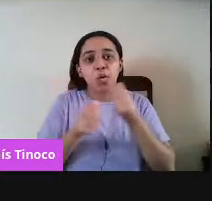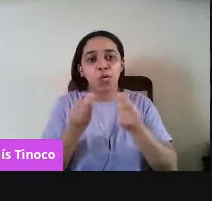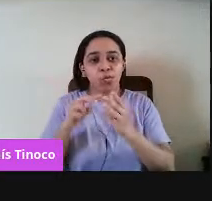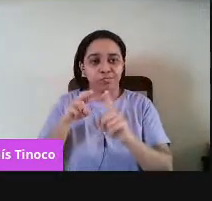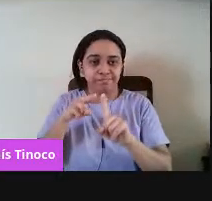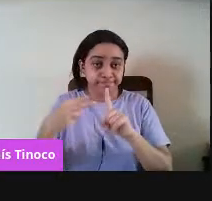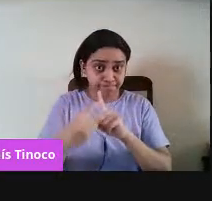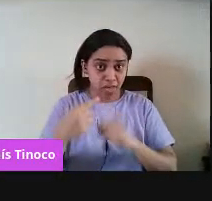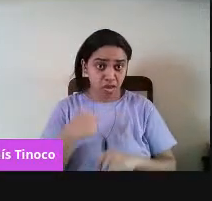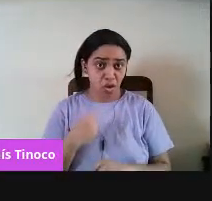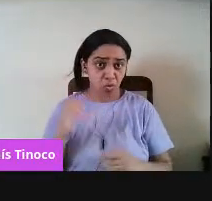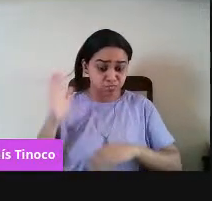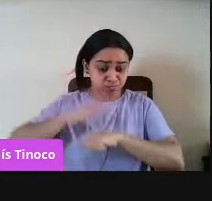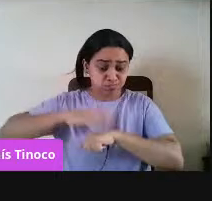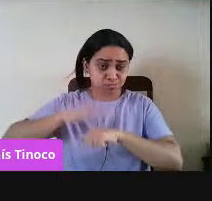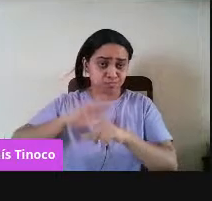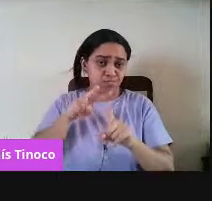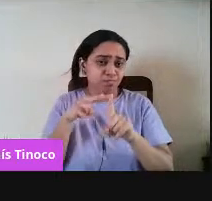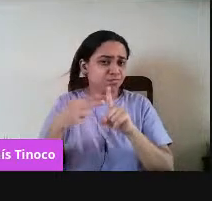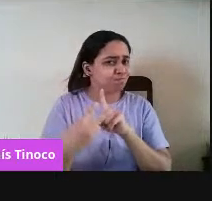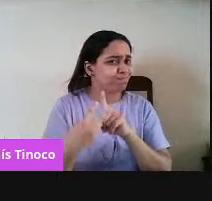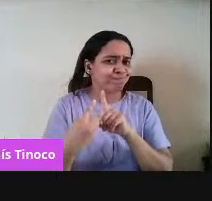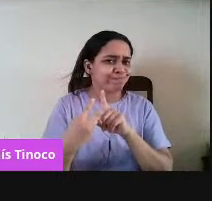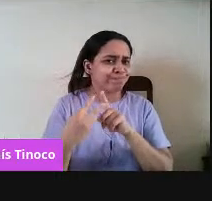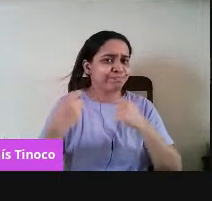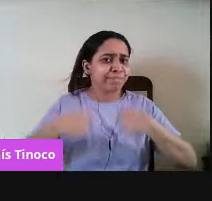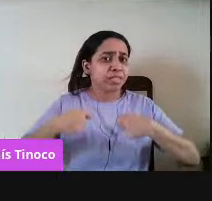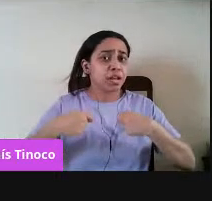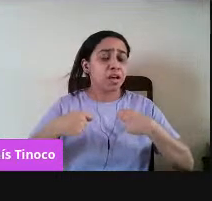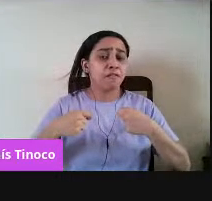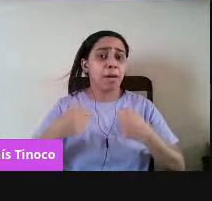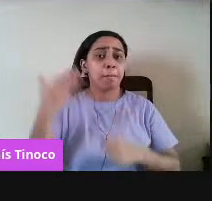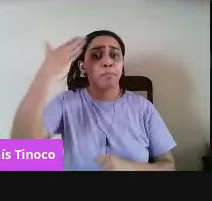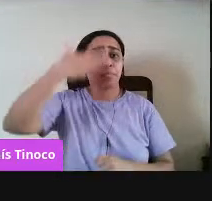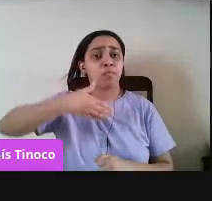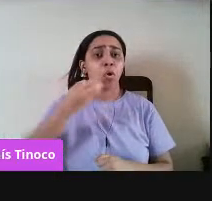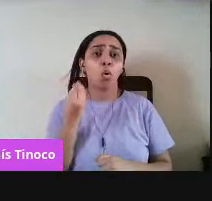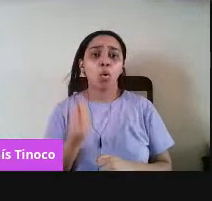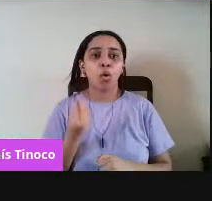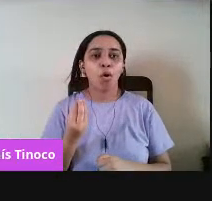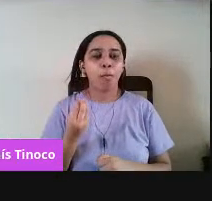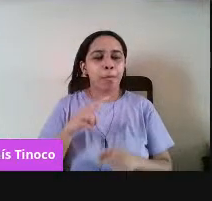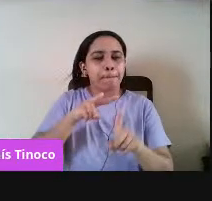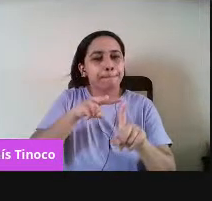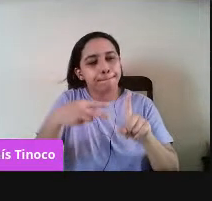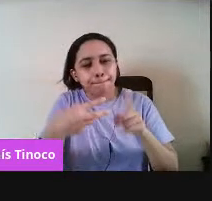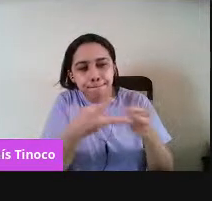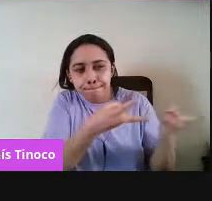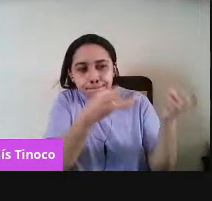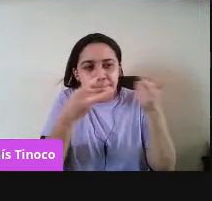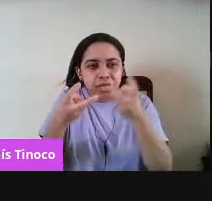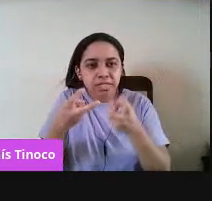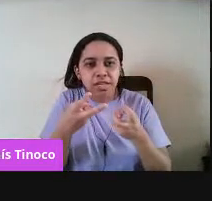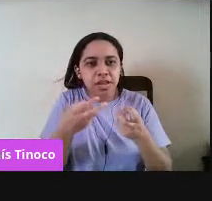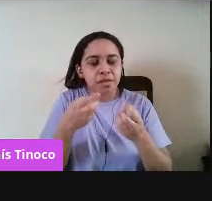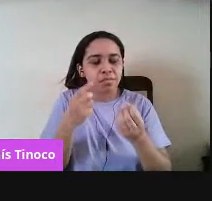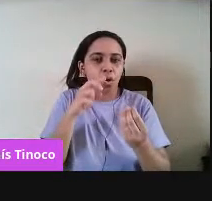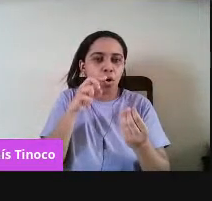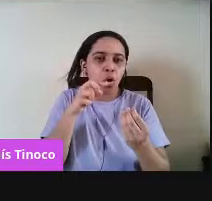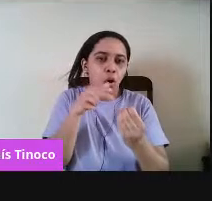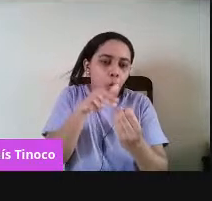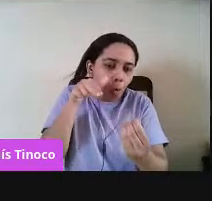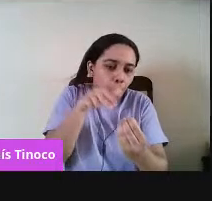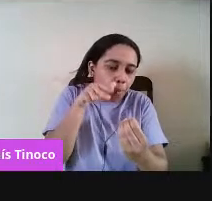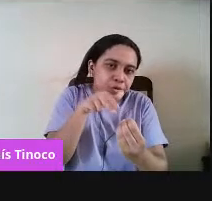vista, aquele ponto de vista vai revelar como eu vejo aquele objeto de minha observação. Esse objeto pode